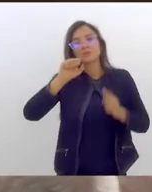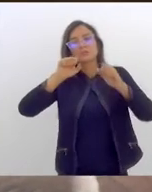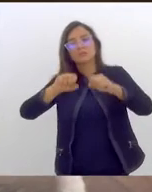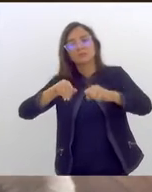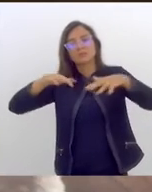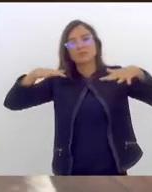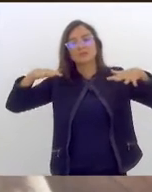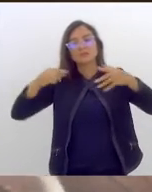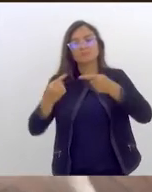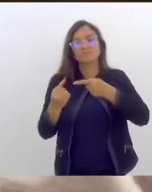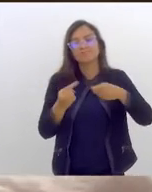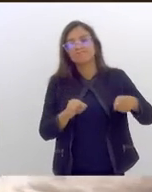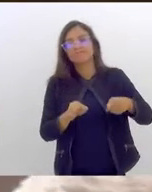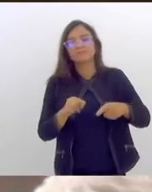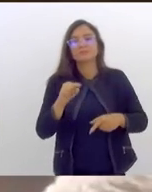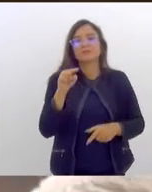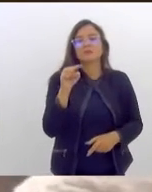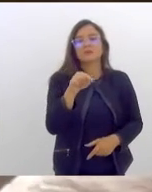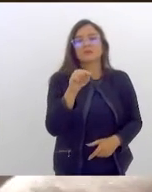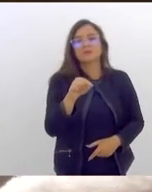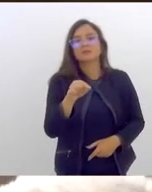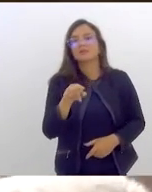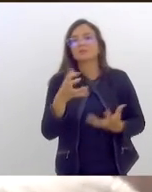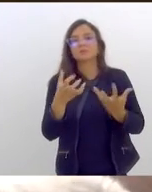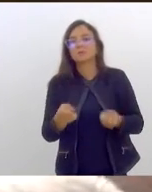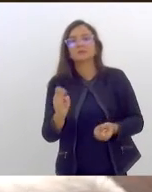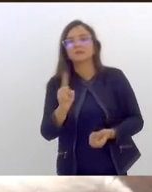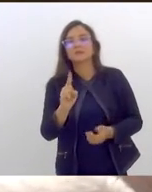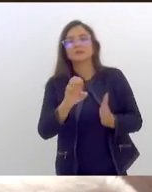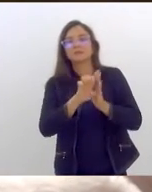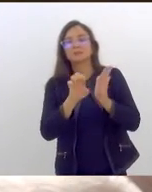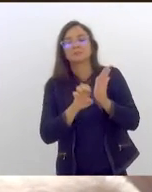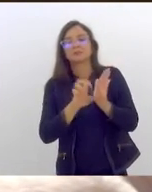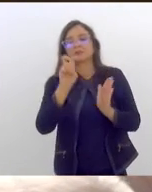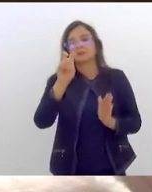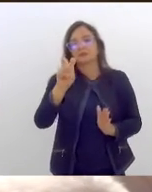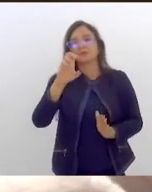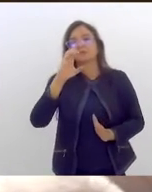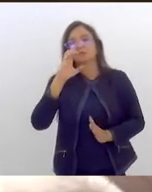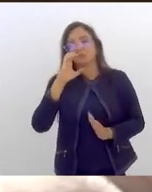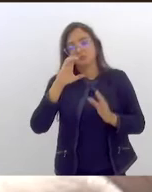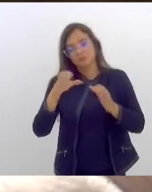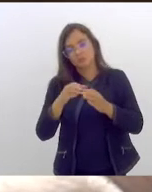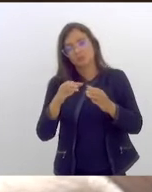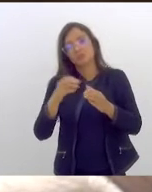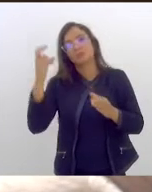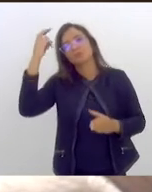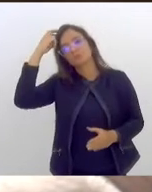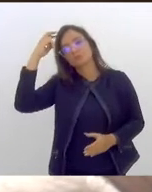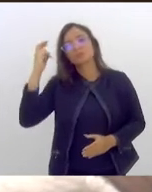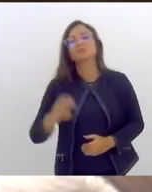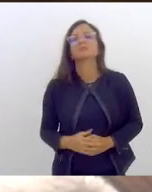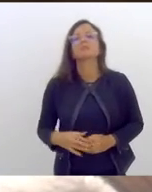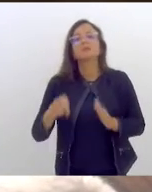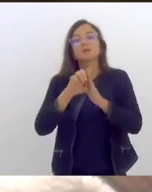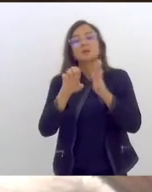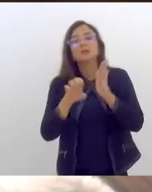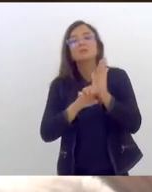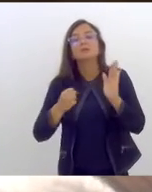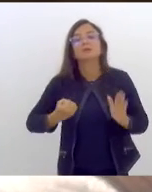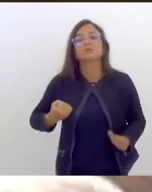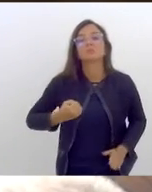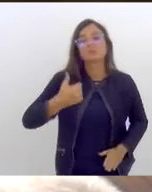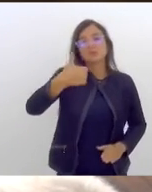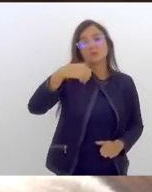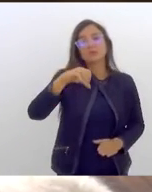plenário prejudicada pela rejeição da emenda 5 da comissão de Cultura emenda número 10